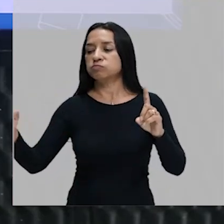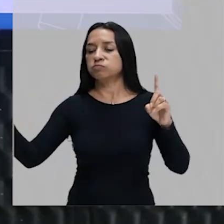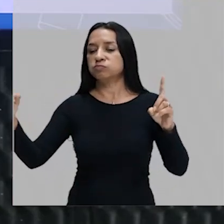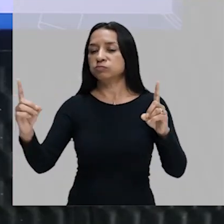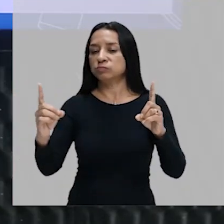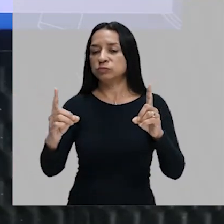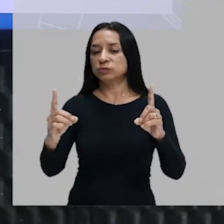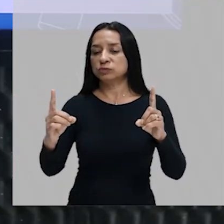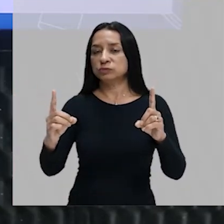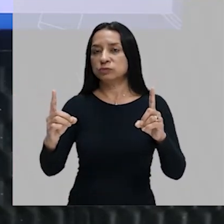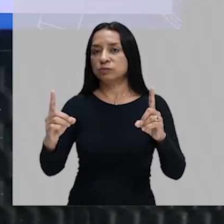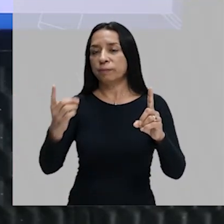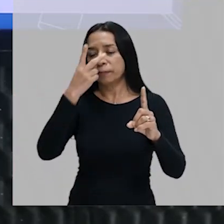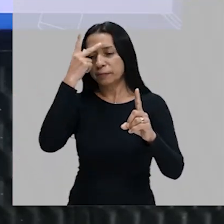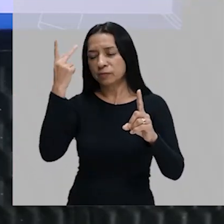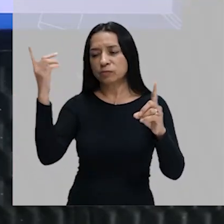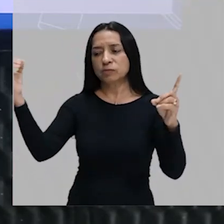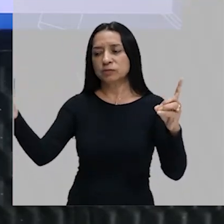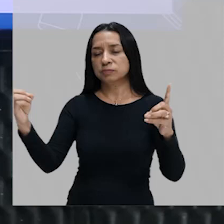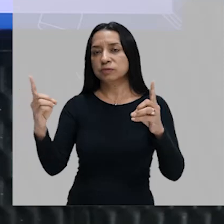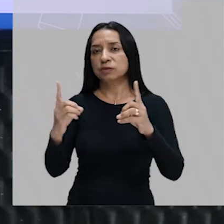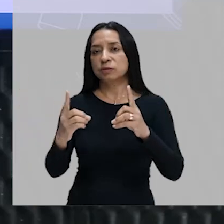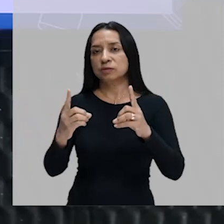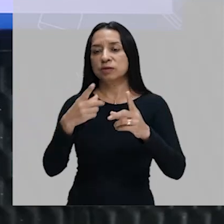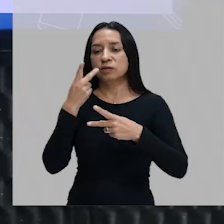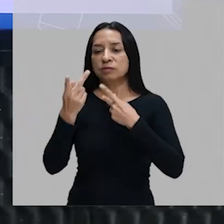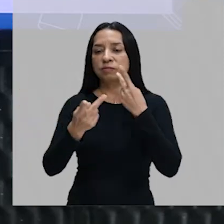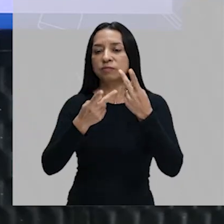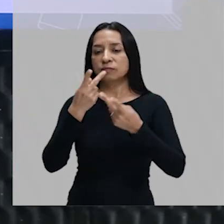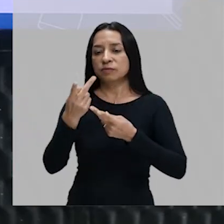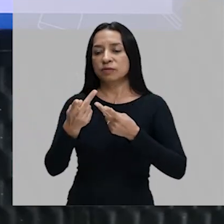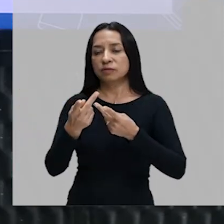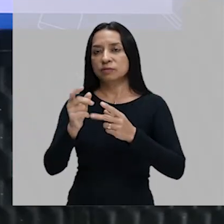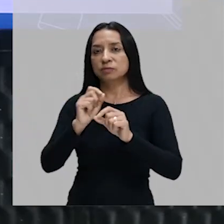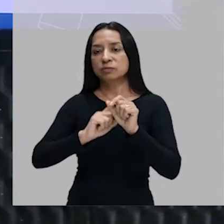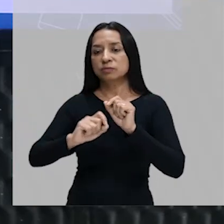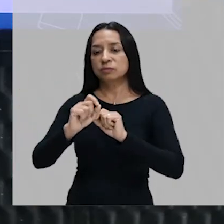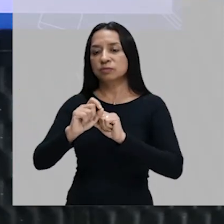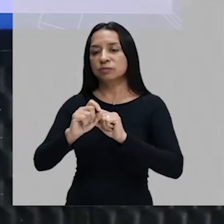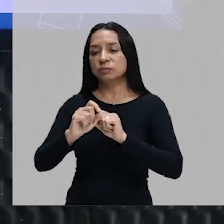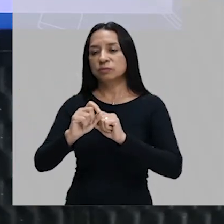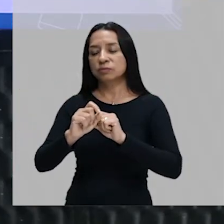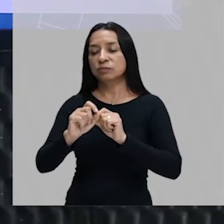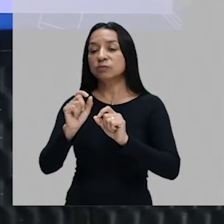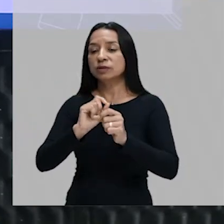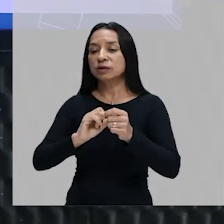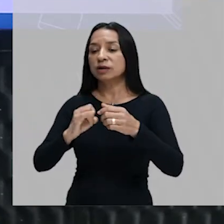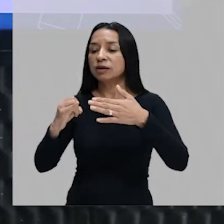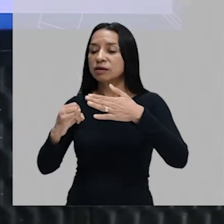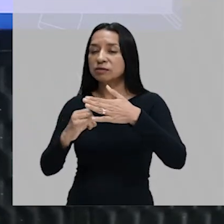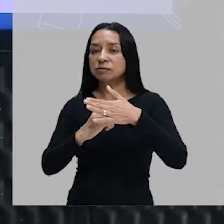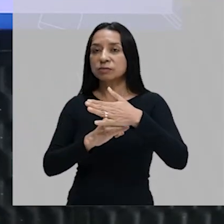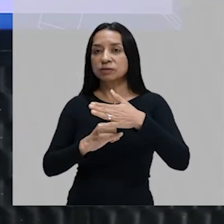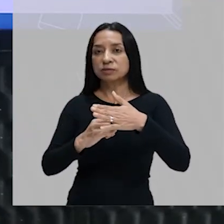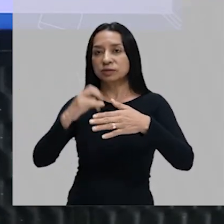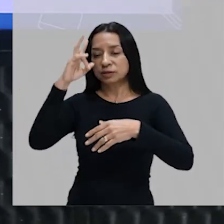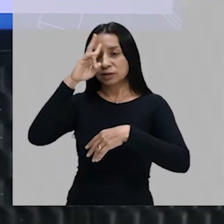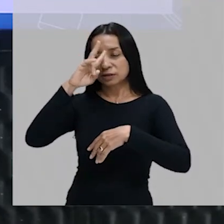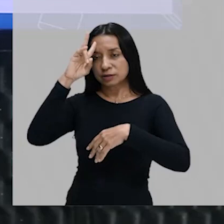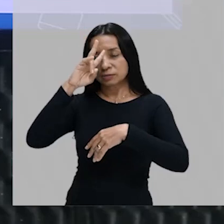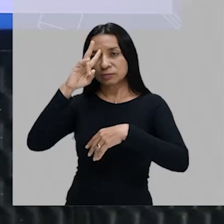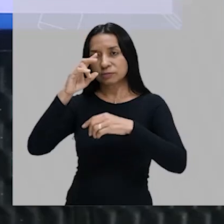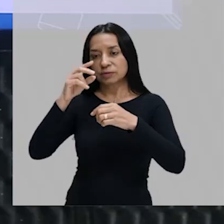amigo e amiga, pessoas próximas, eu falo com informalidade. Lembra daquela nossa aula de